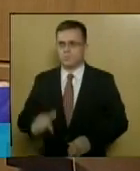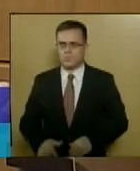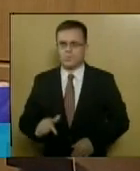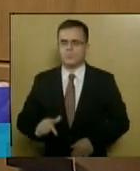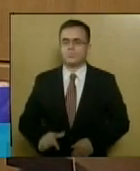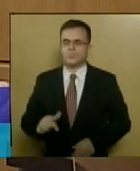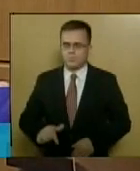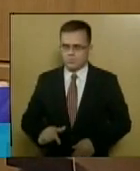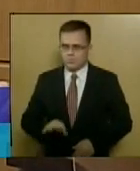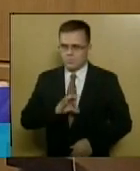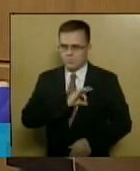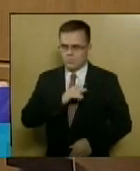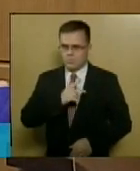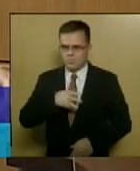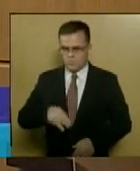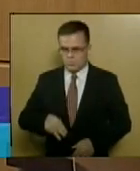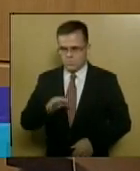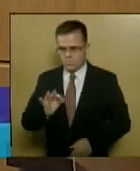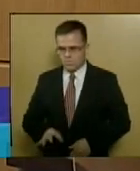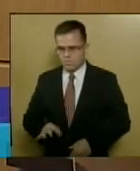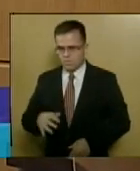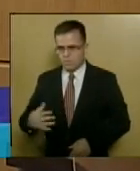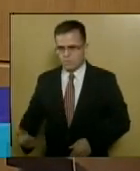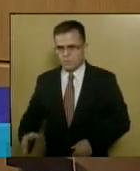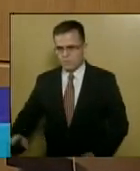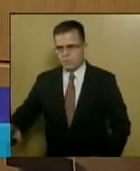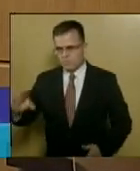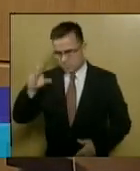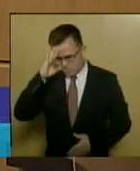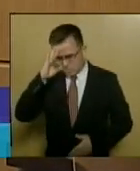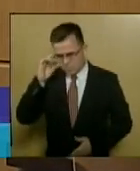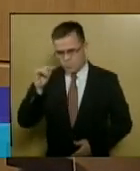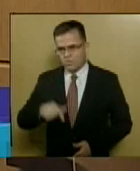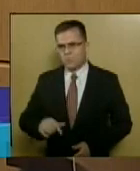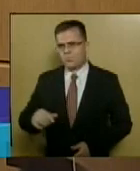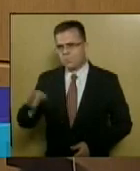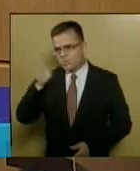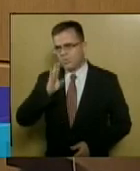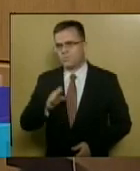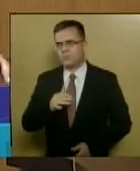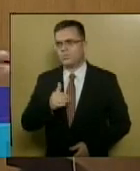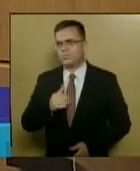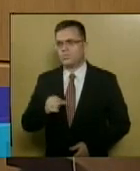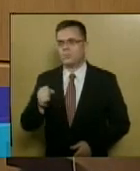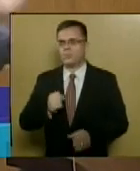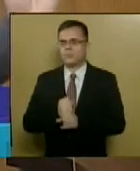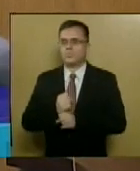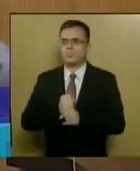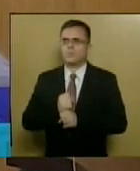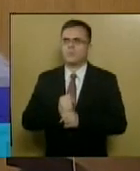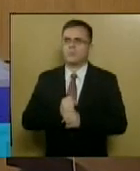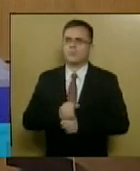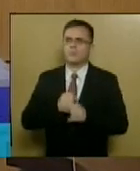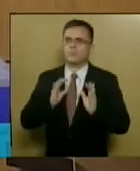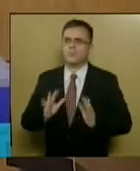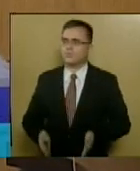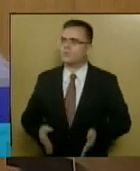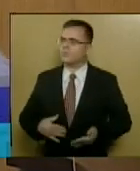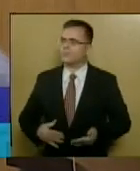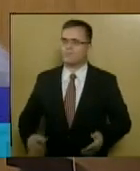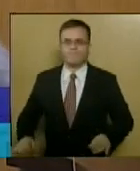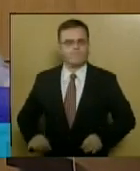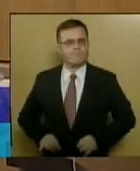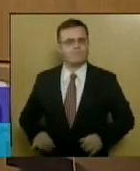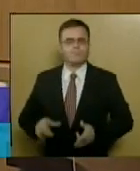Auxiliar, que é a Polícia Militar. O Exército Brasileiro, nesses 100 anos, passou por diversas situações,